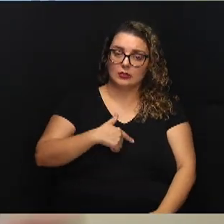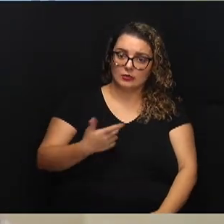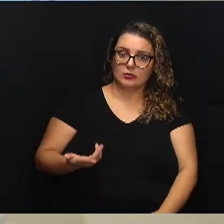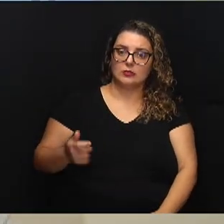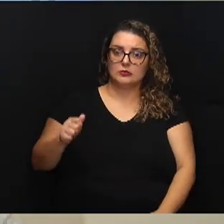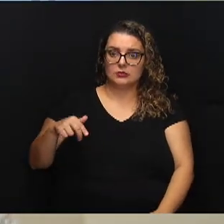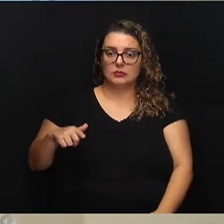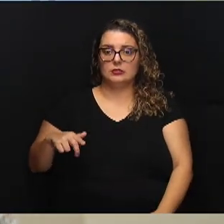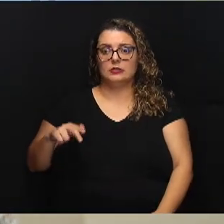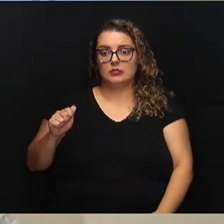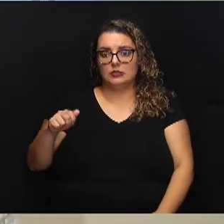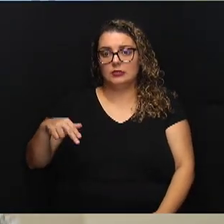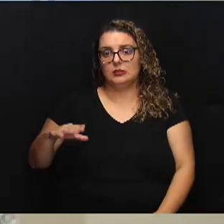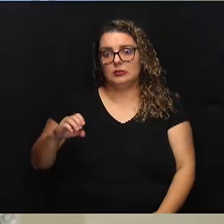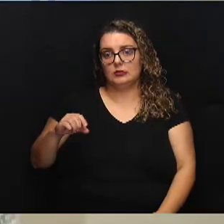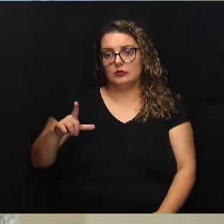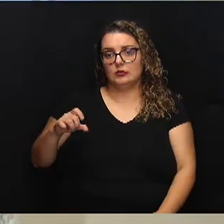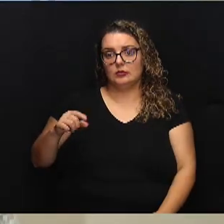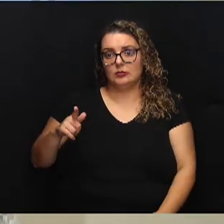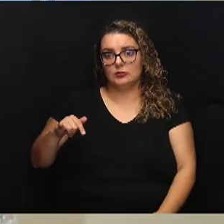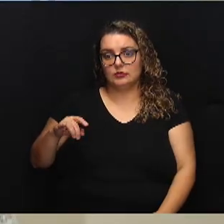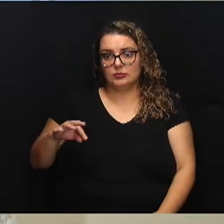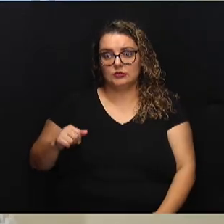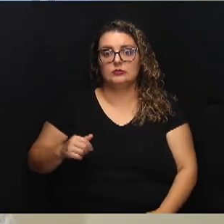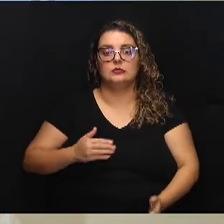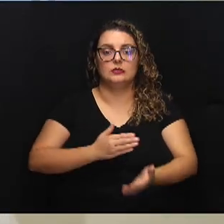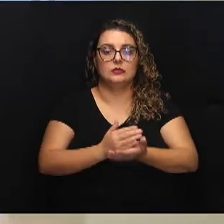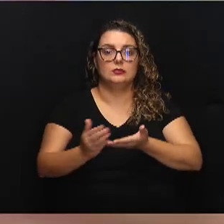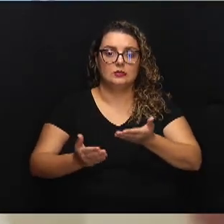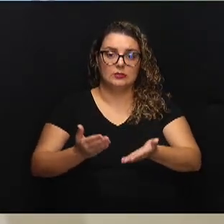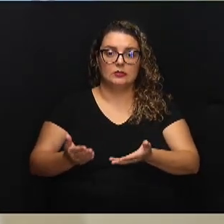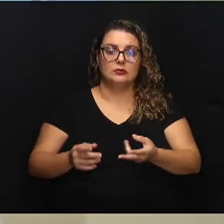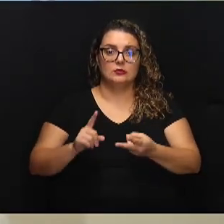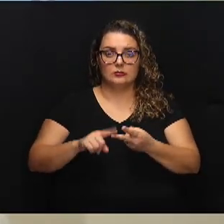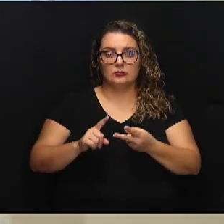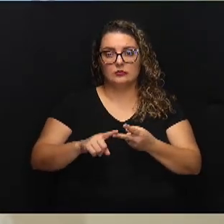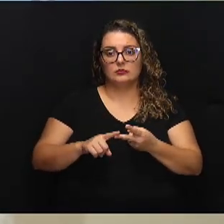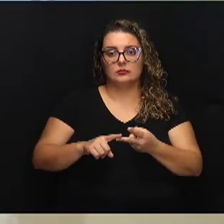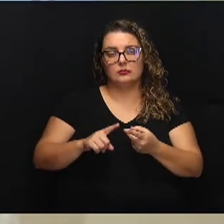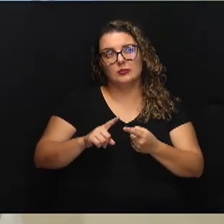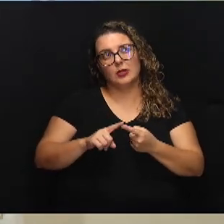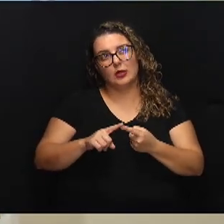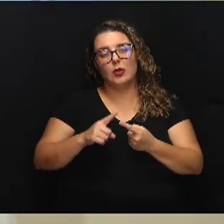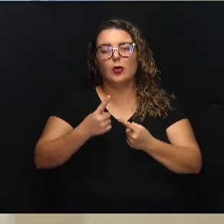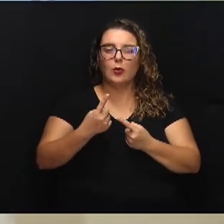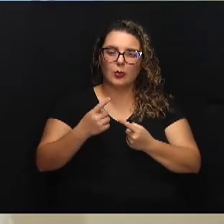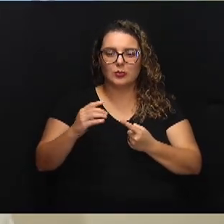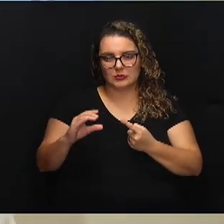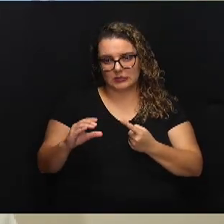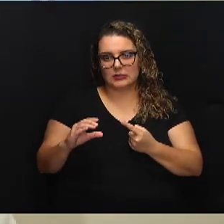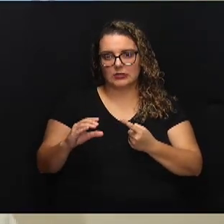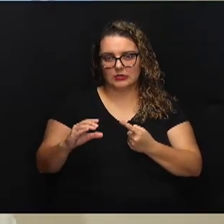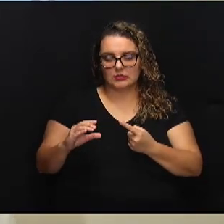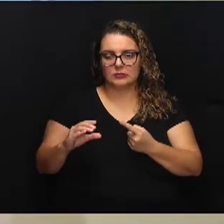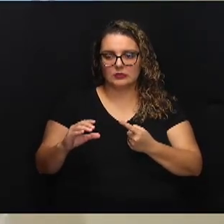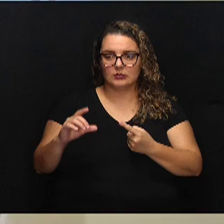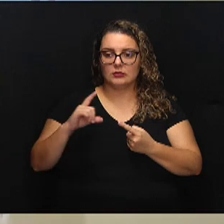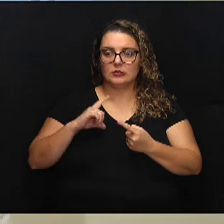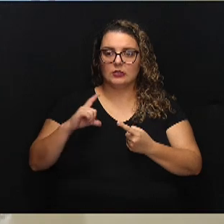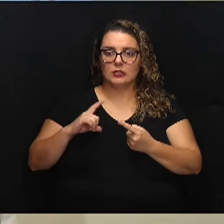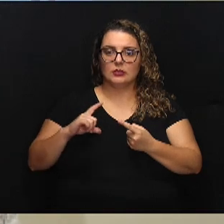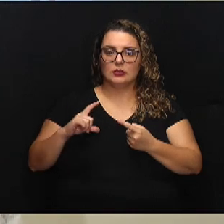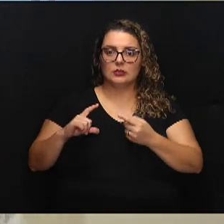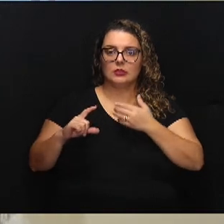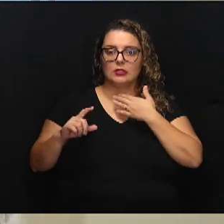para já realizar tratamento, ou seja, a partir de estágio 2. Estágio 1C, na verdade, ou seja, que tem rotura